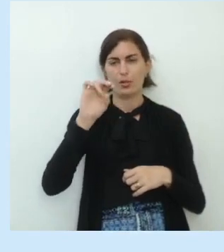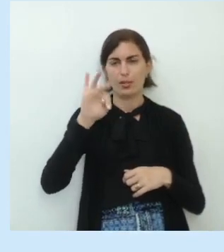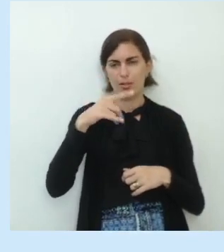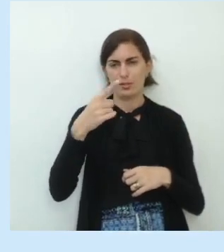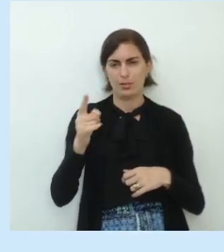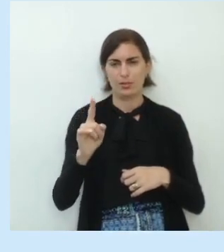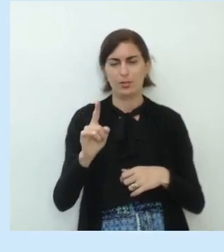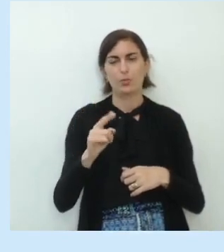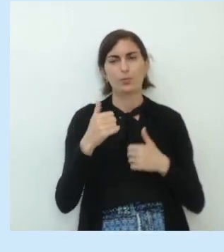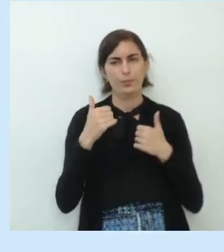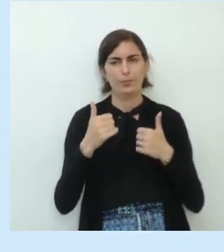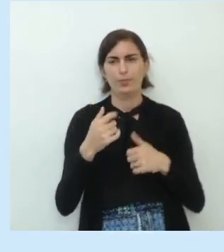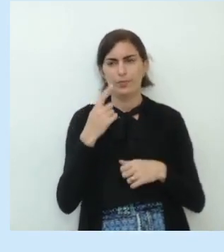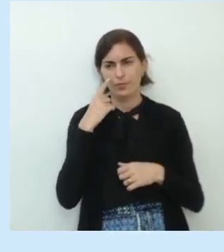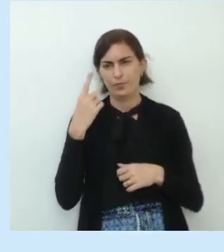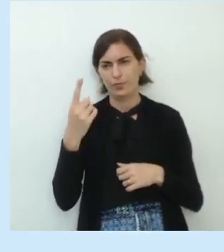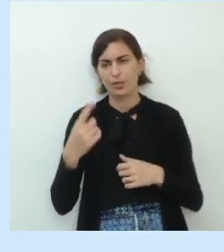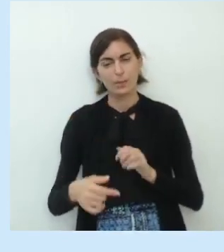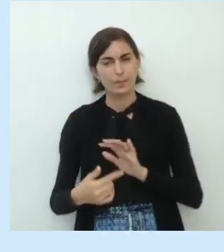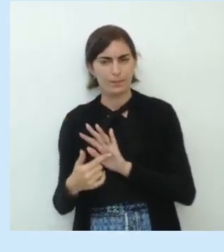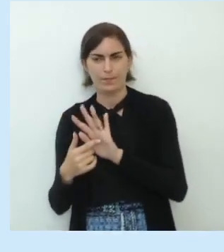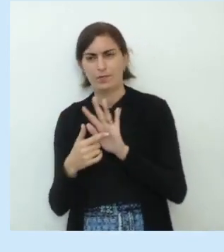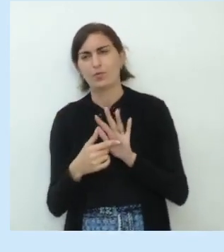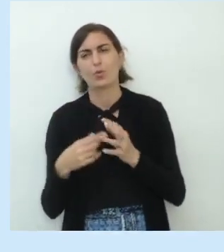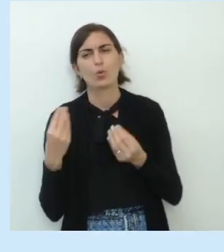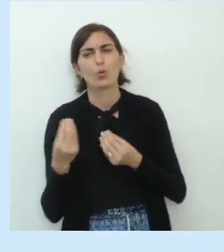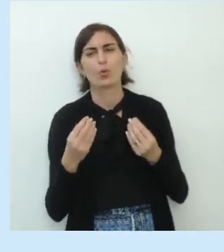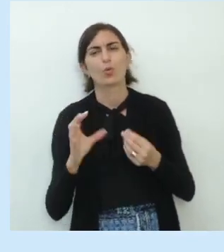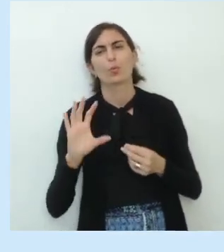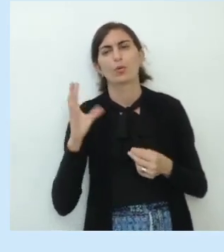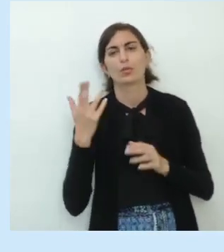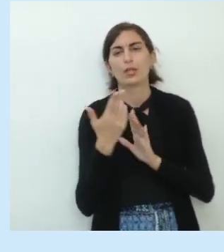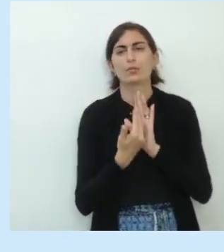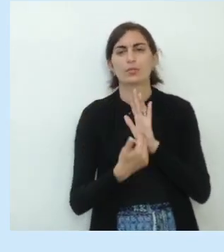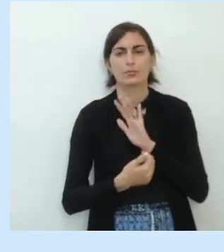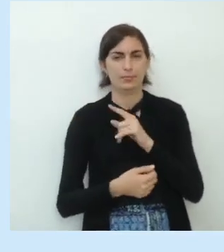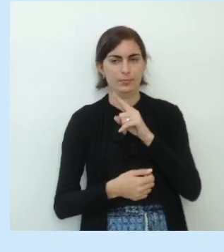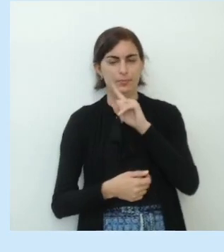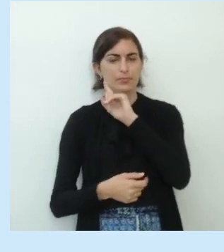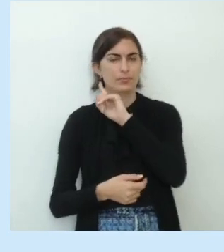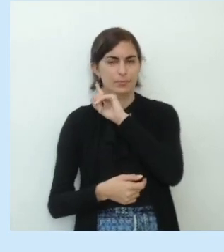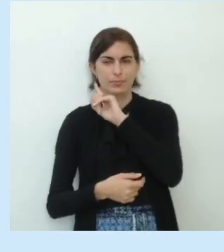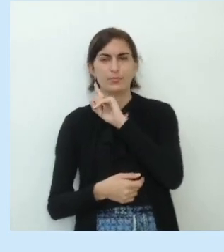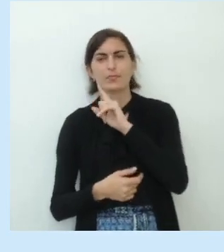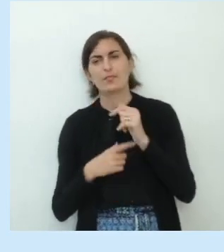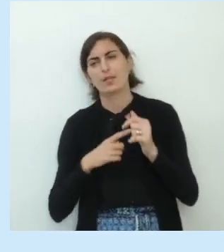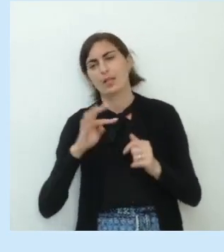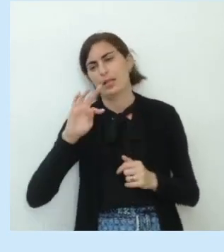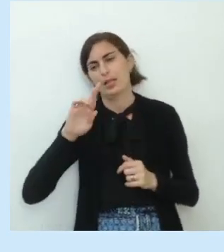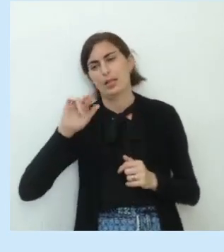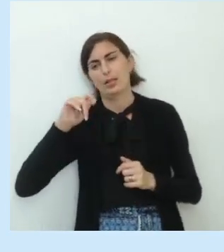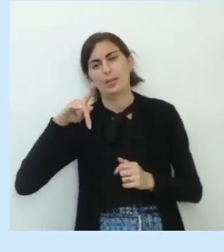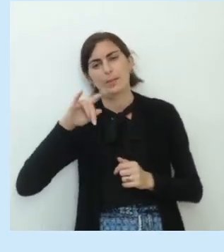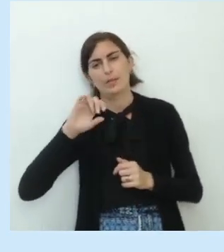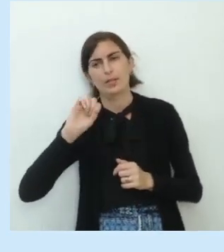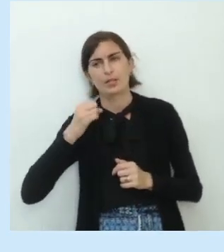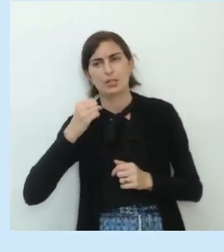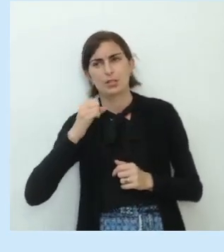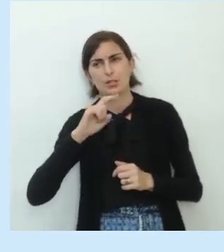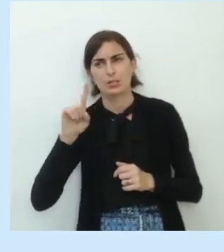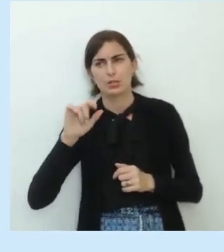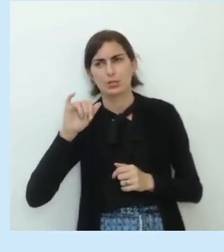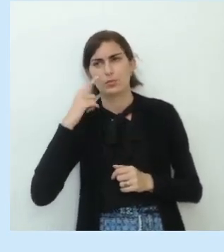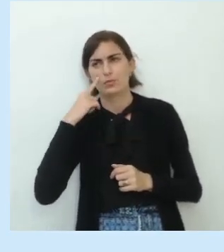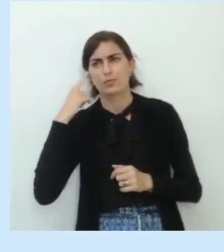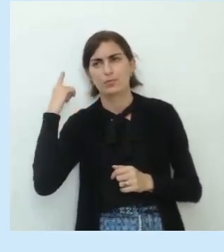para translação, tá? Agora eu vou te mostrar como que isso ocorre com a figura. Mais uma vez, um trapézio aí para você. O